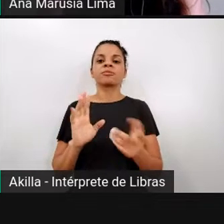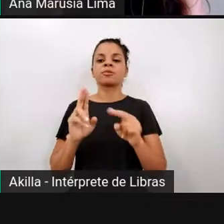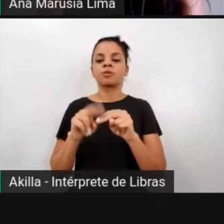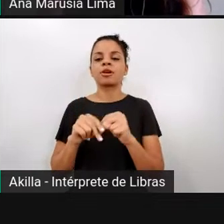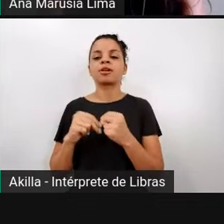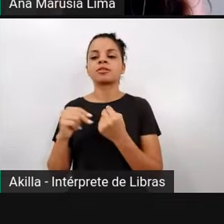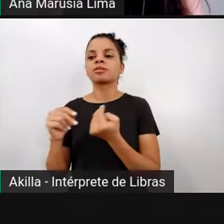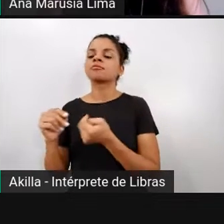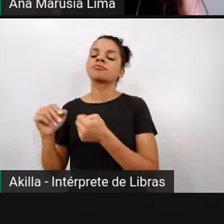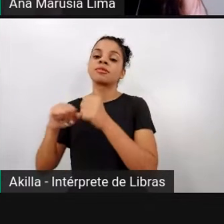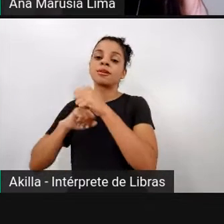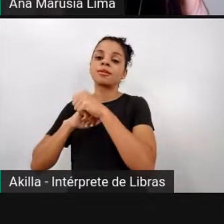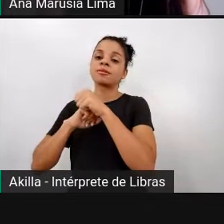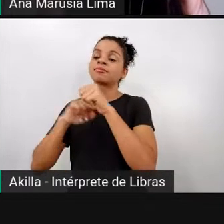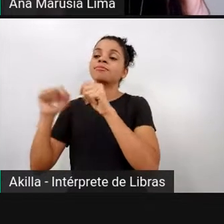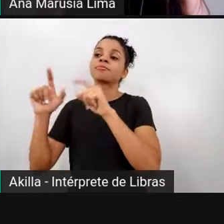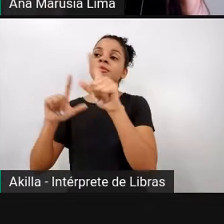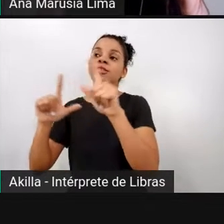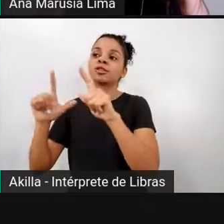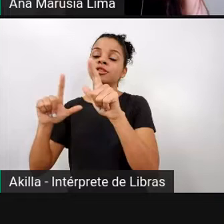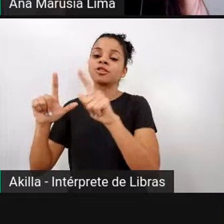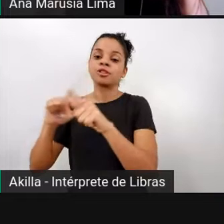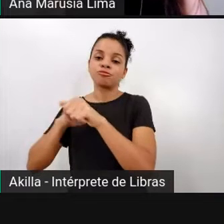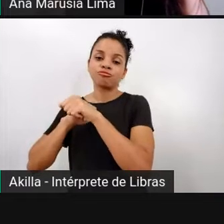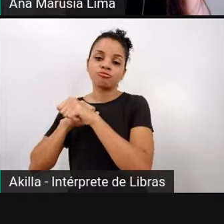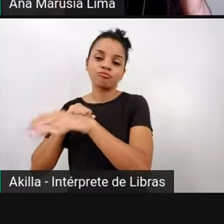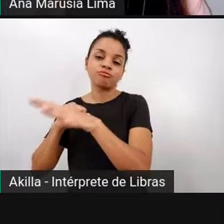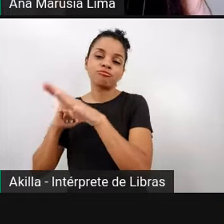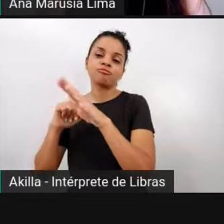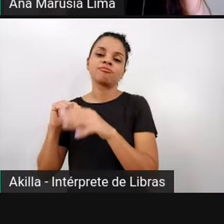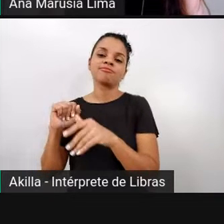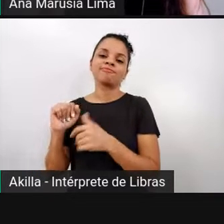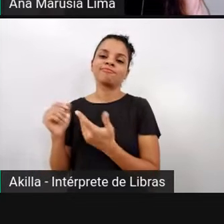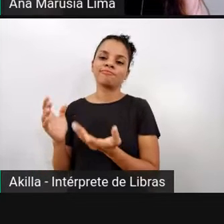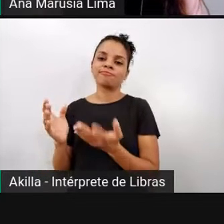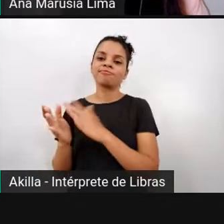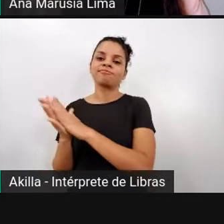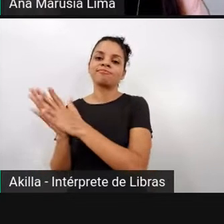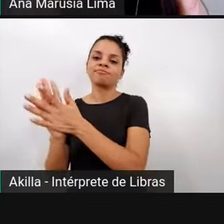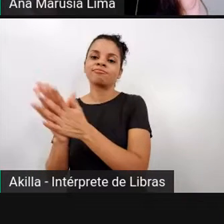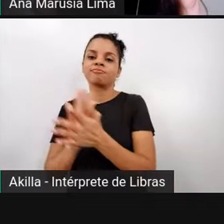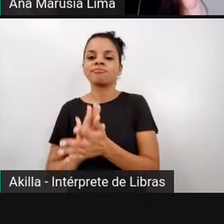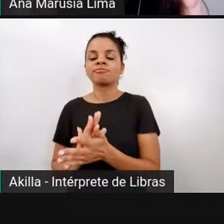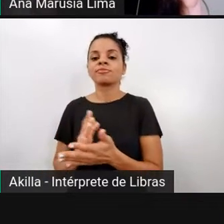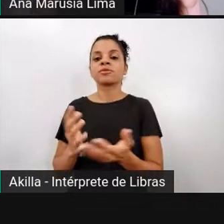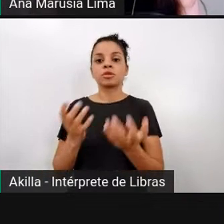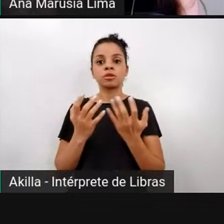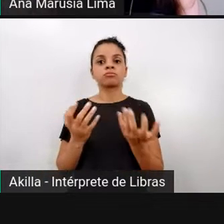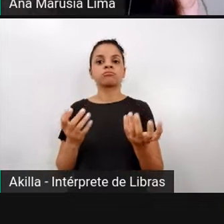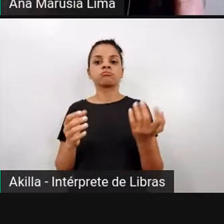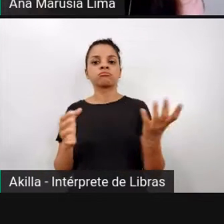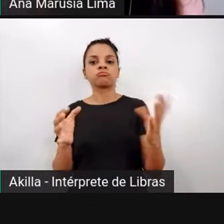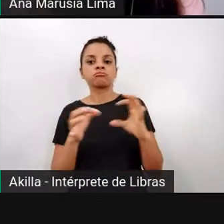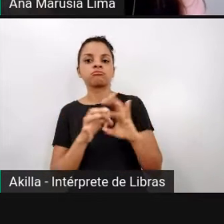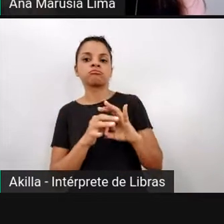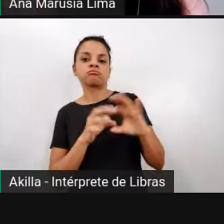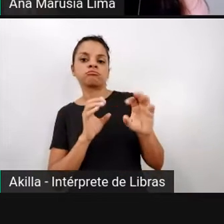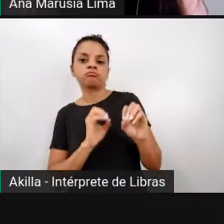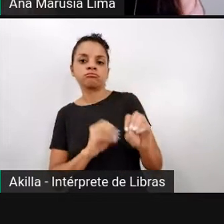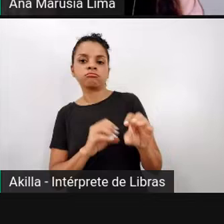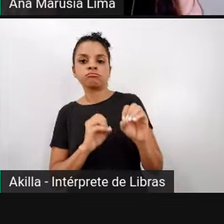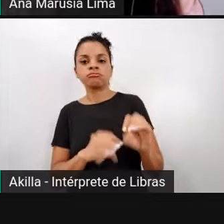externa. Então começaram a se dedicar a ações de aproximação com os diversos públicos de caráter educativo e alguns voltados para o